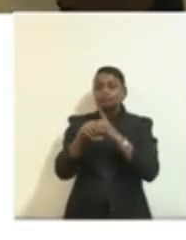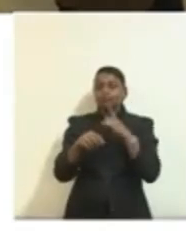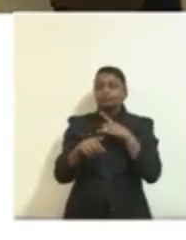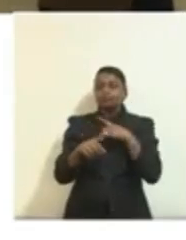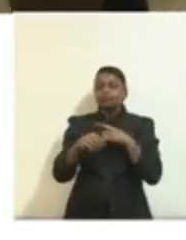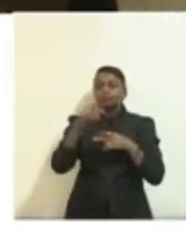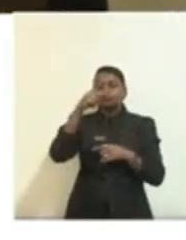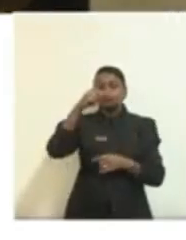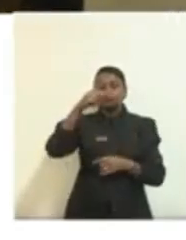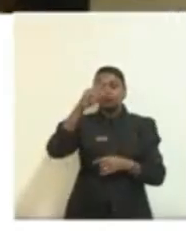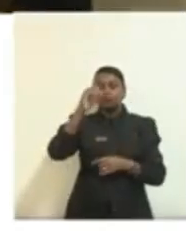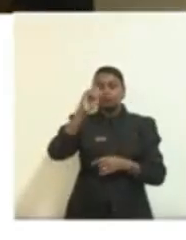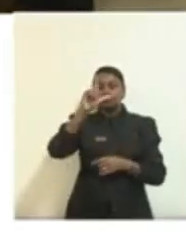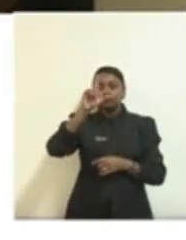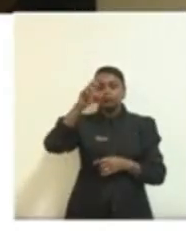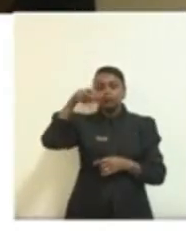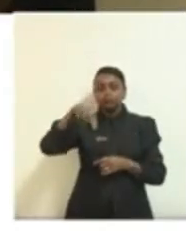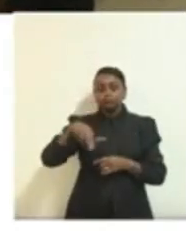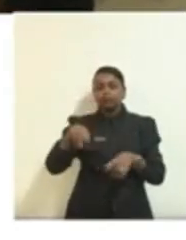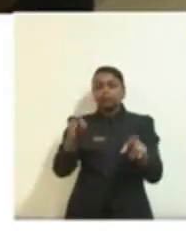Partículas carbonizadas aumentaram